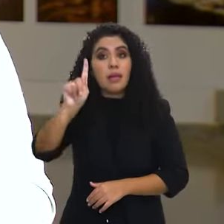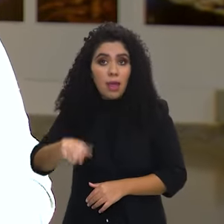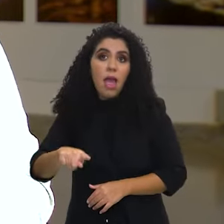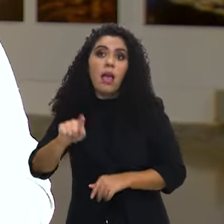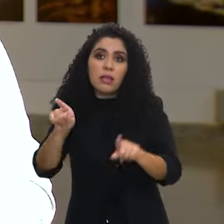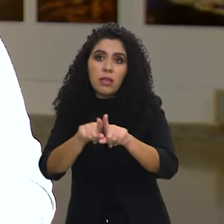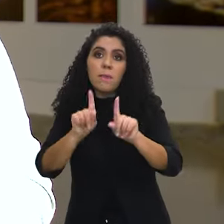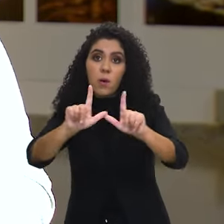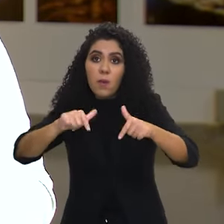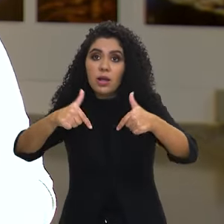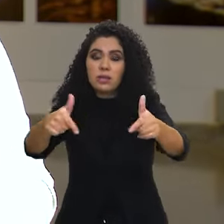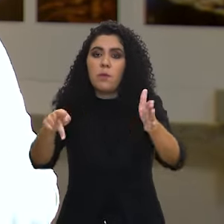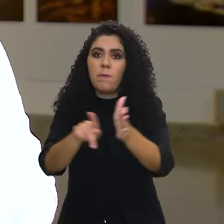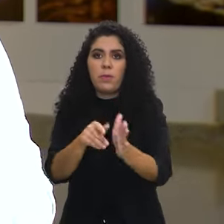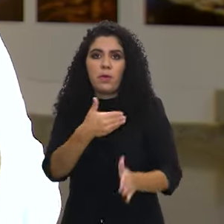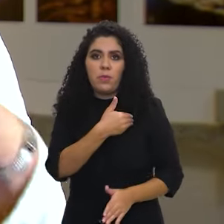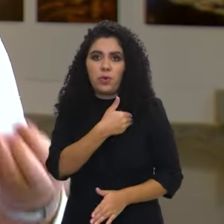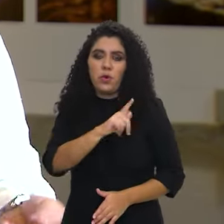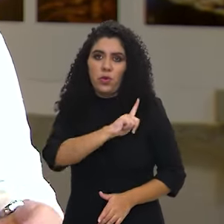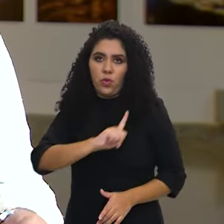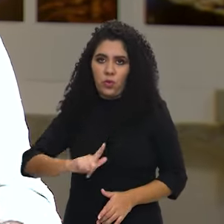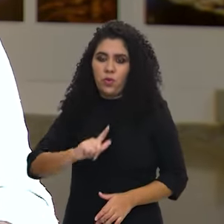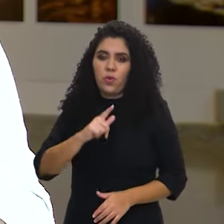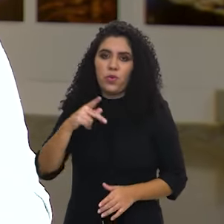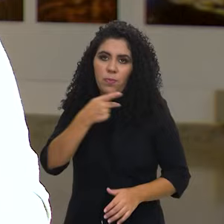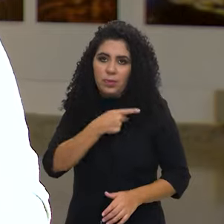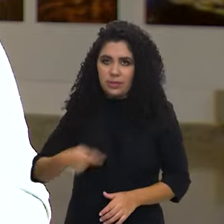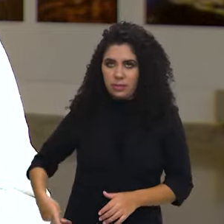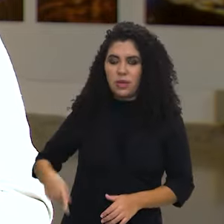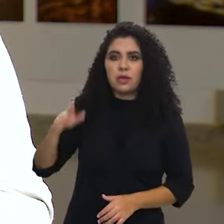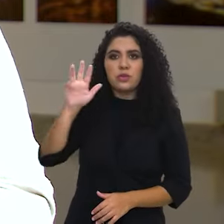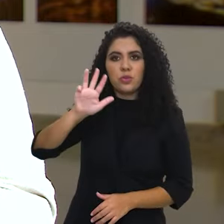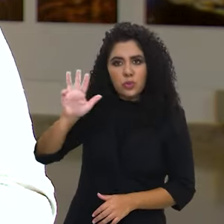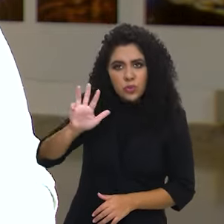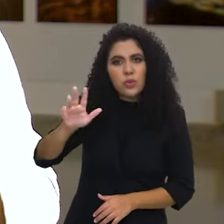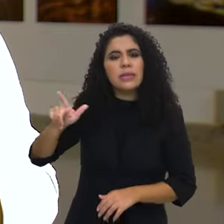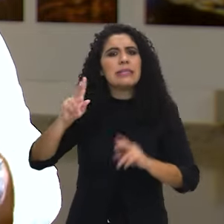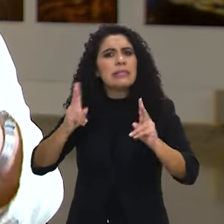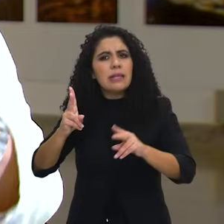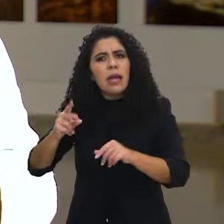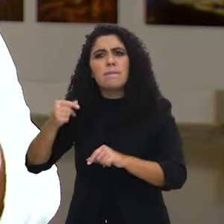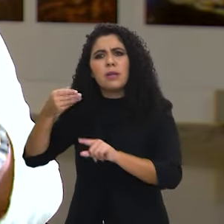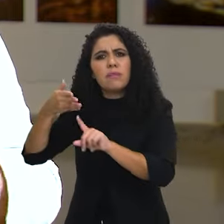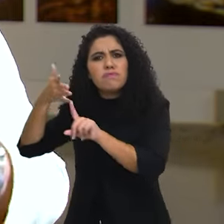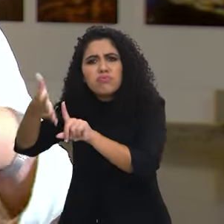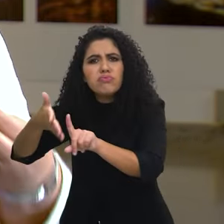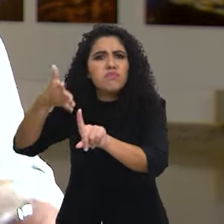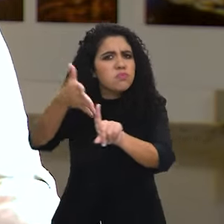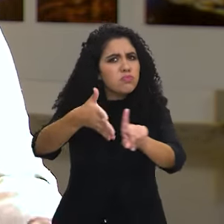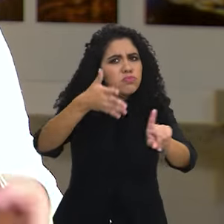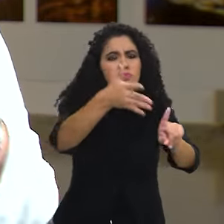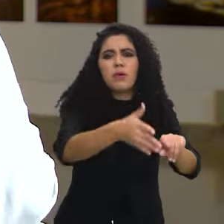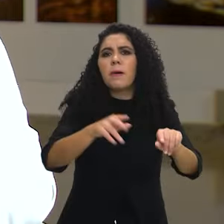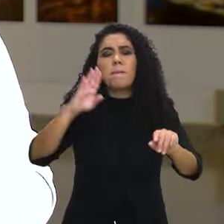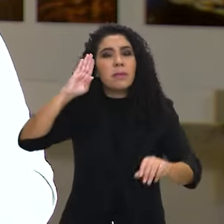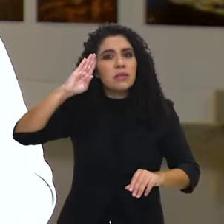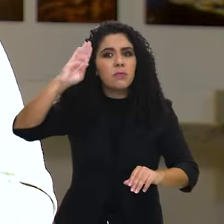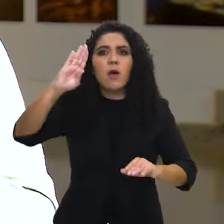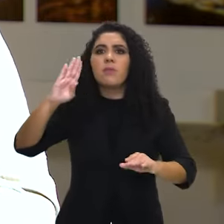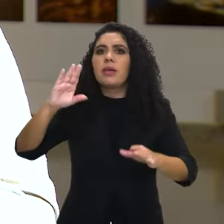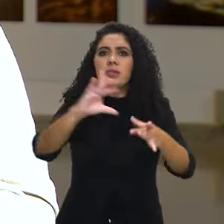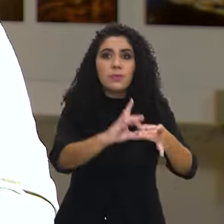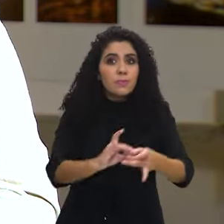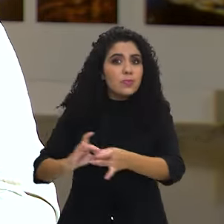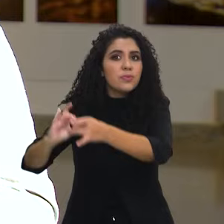governo do presidente Lula o Lula tem trazido esse debate no cenário internacional ele tem criado a perspectiva da Aliança Global